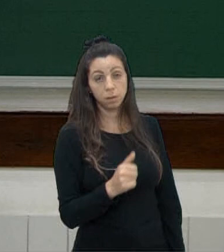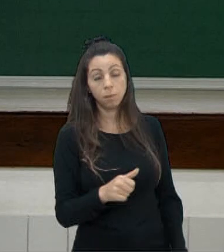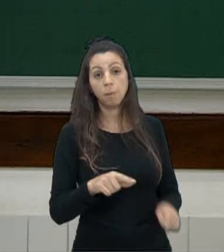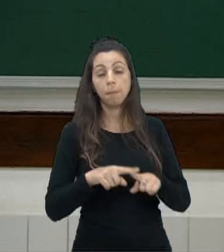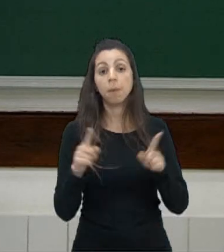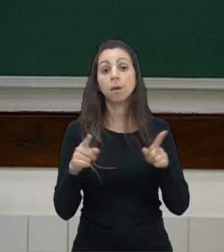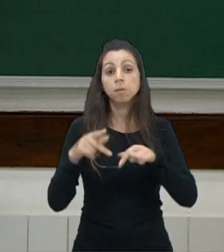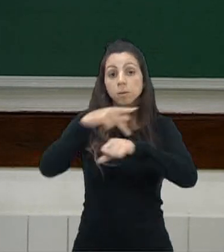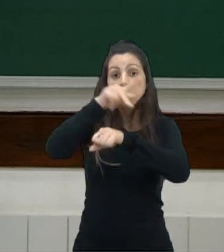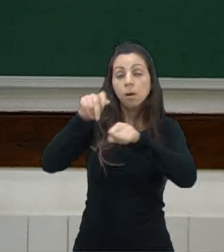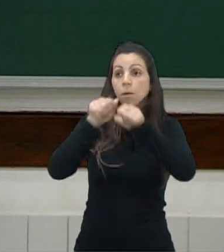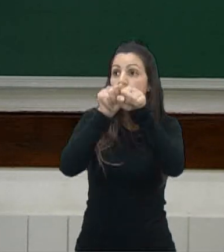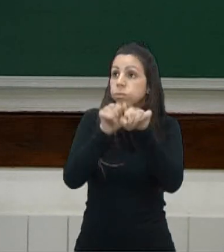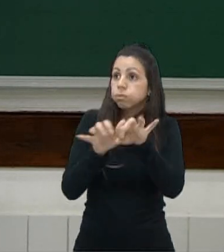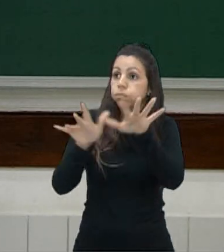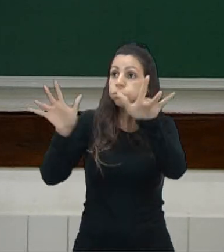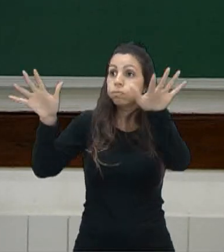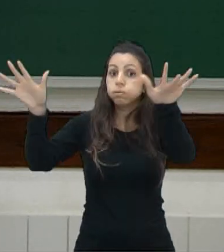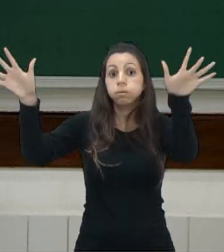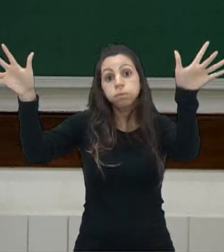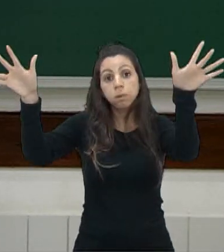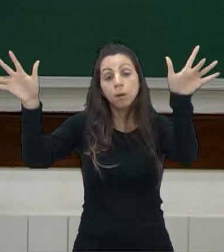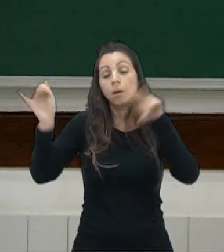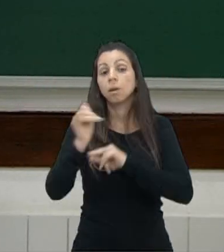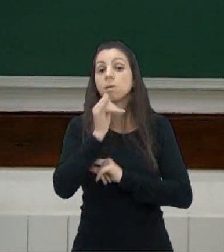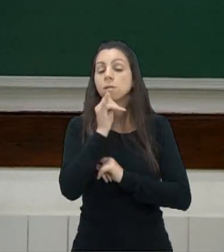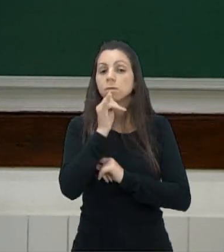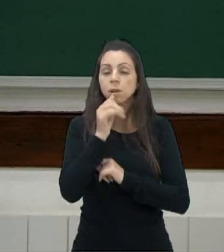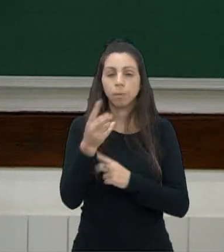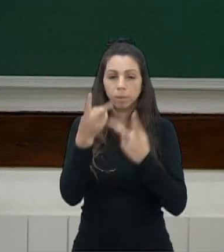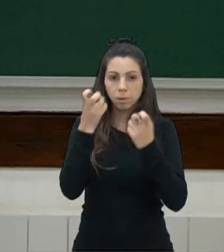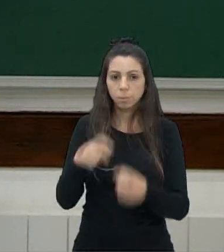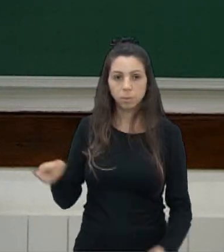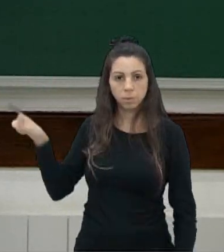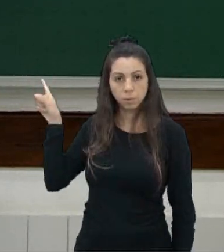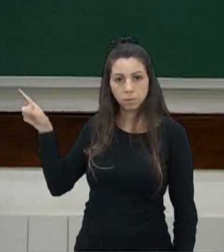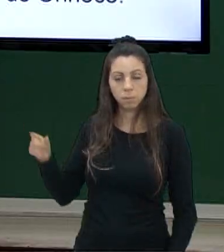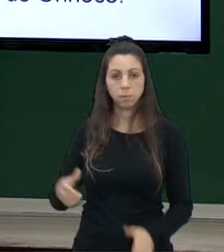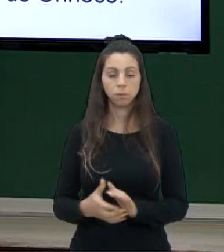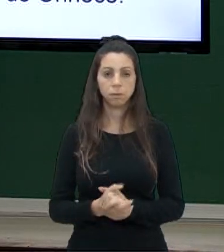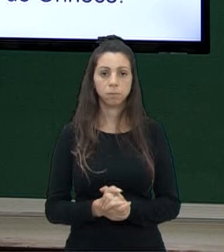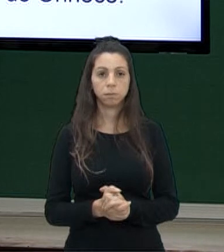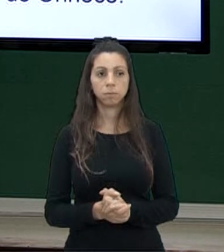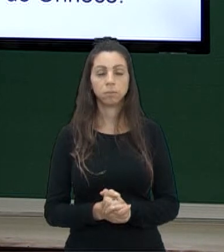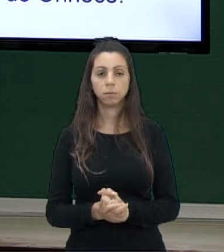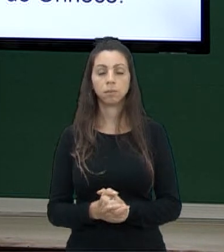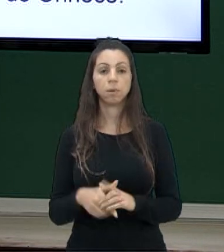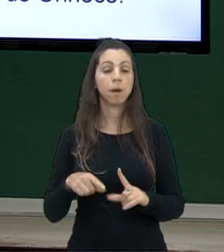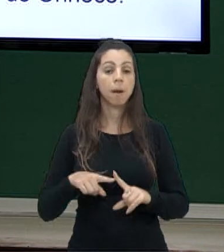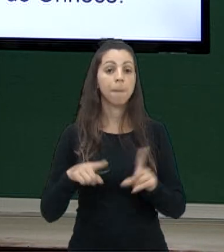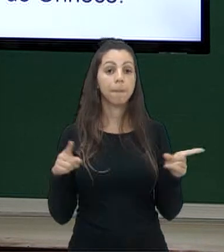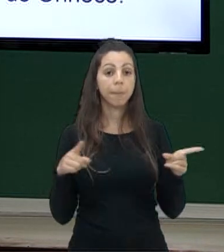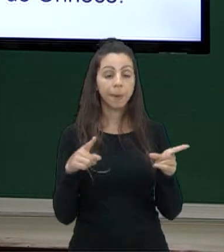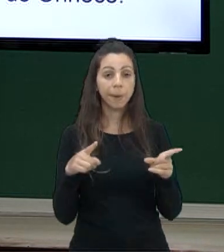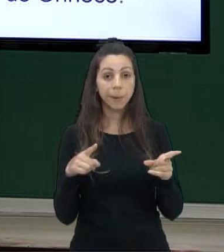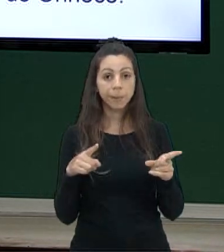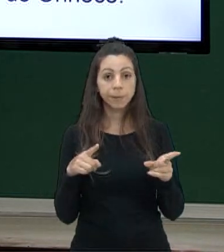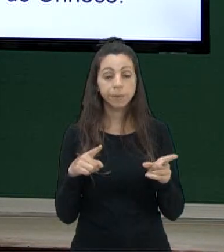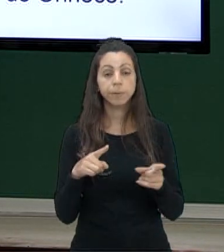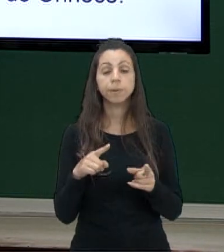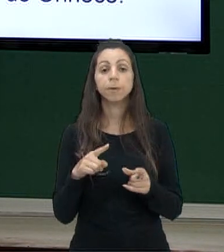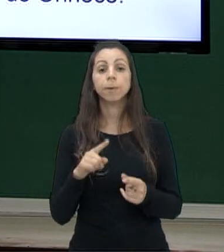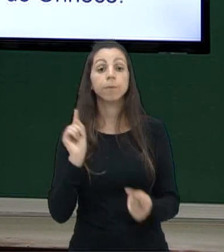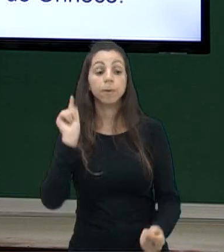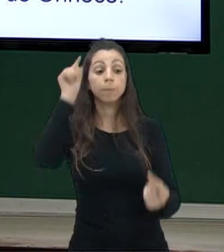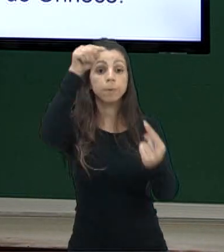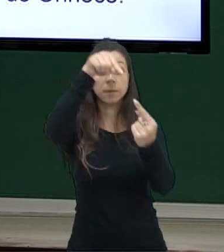para outros países também, a exemplo do que você pode visualizar nesse mapa. Mas o objeto de estudo da nossa aula, como